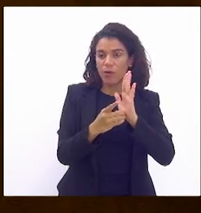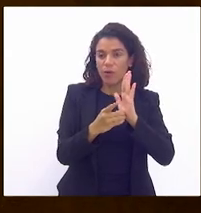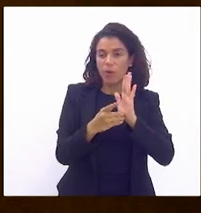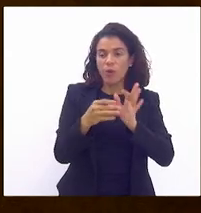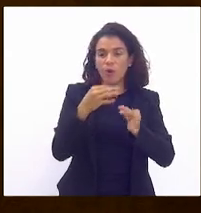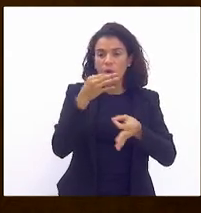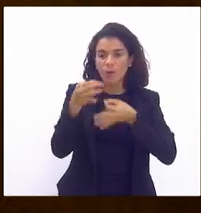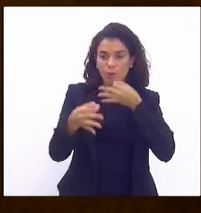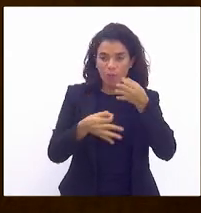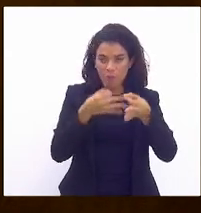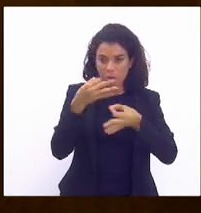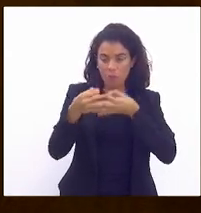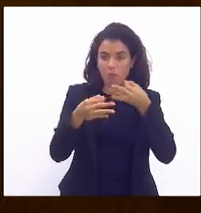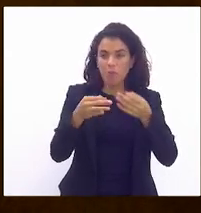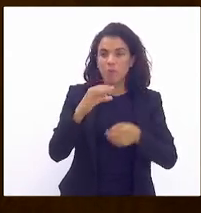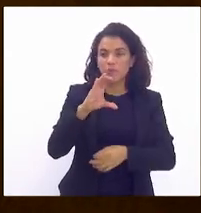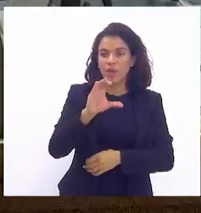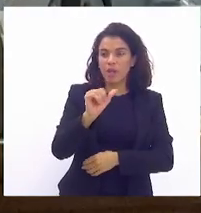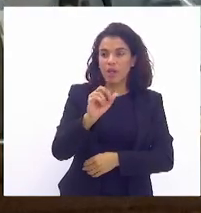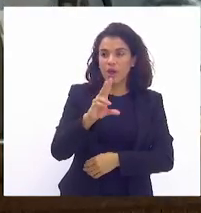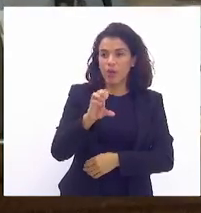sugerido pela Carolina Cotituz,